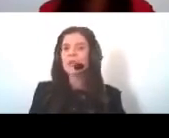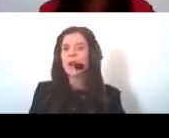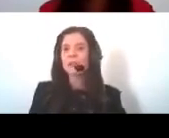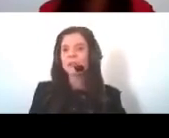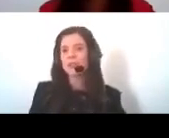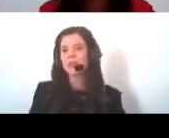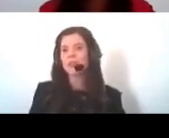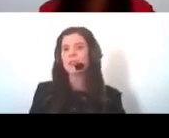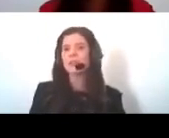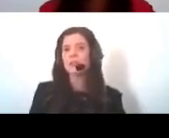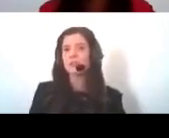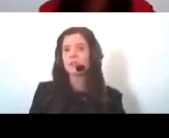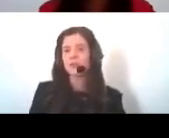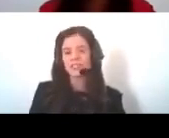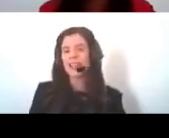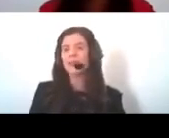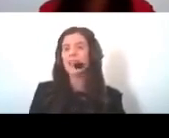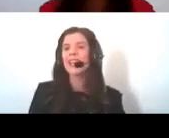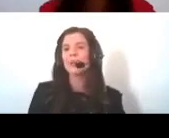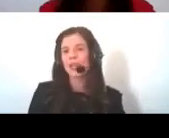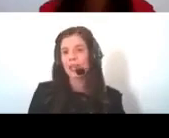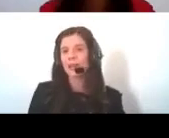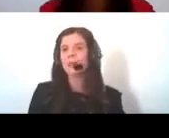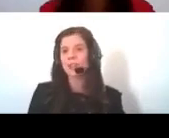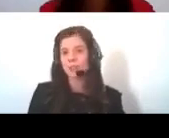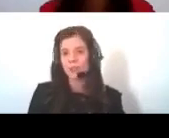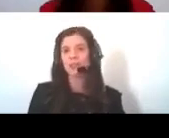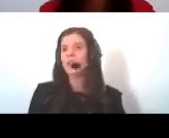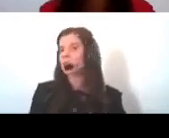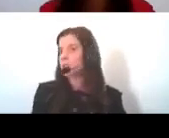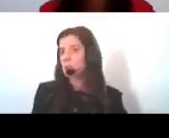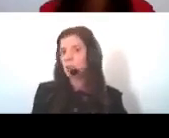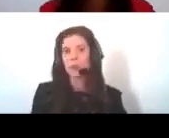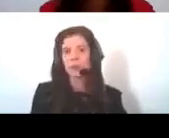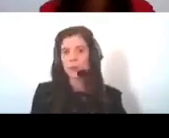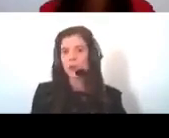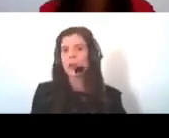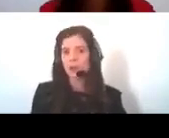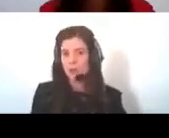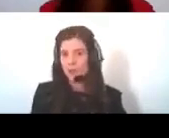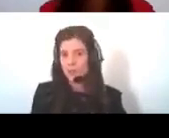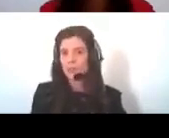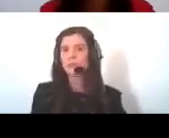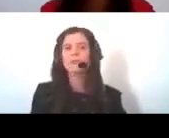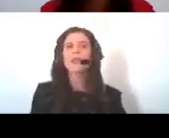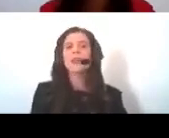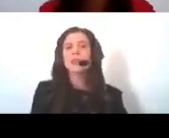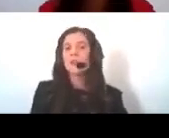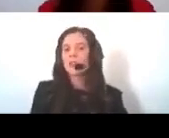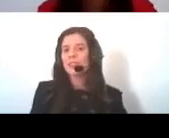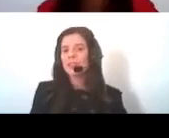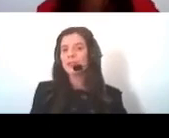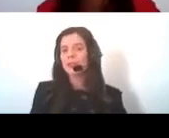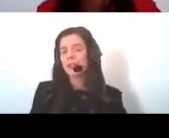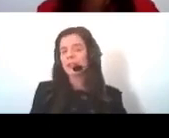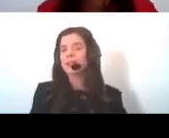em algum ato seu, você não foi considerado regular pelo tribunal, você também não pode ocupar um cargo em comissão. Não